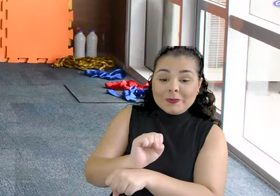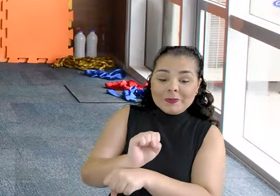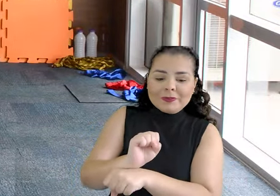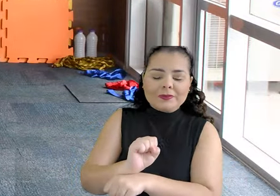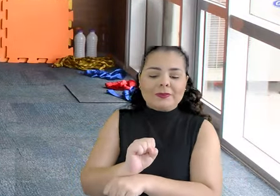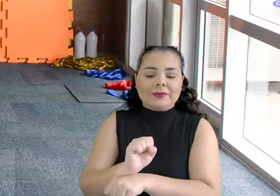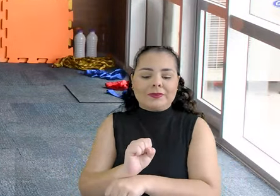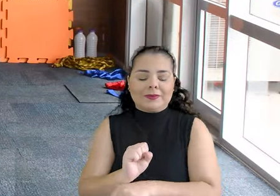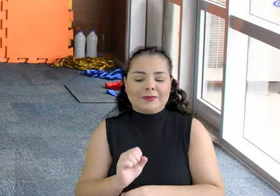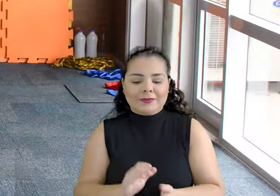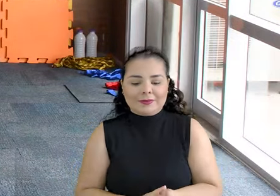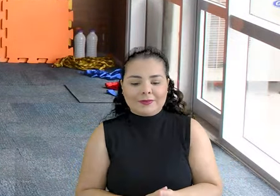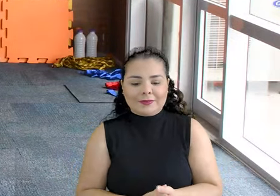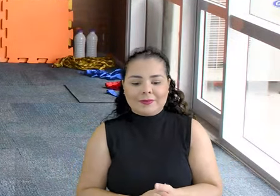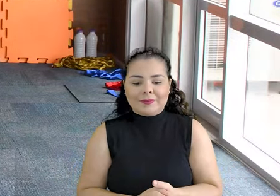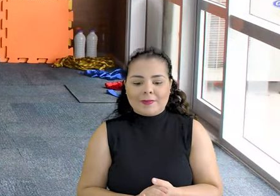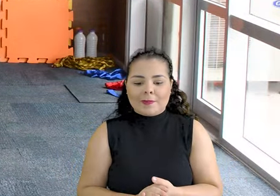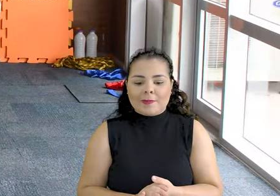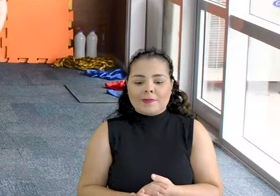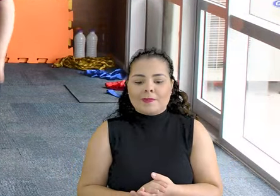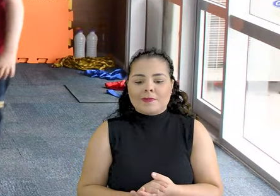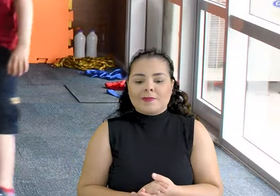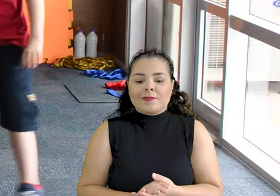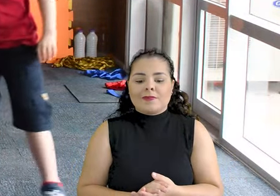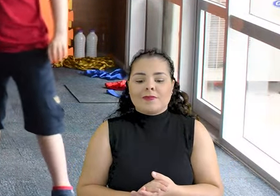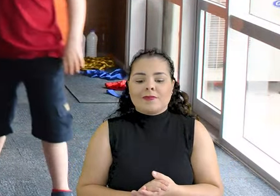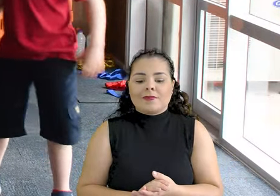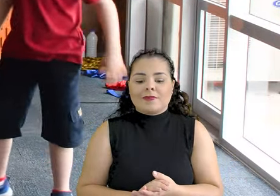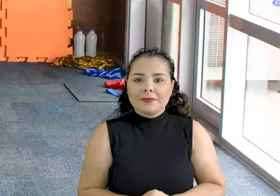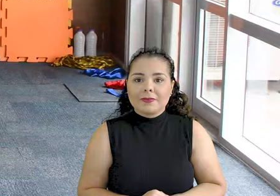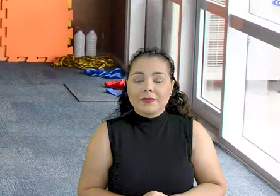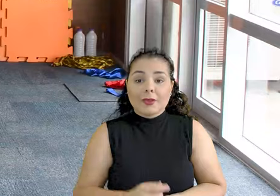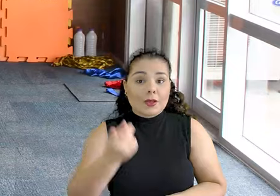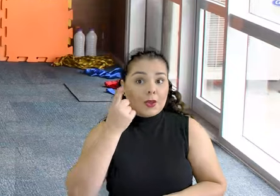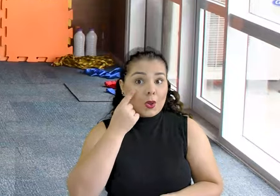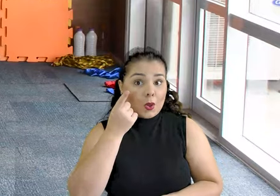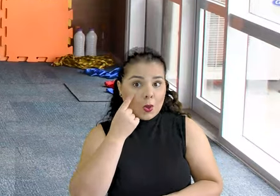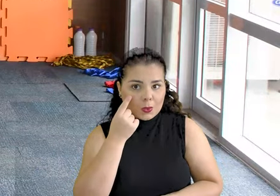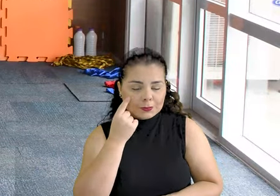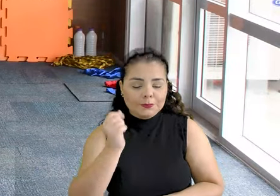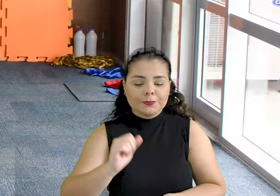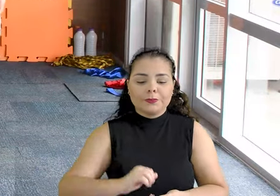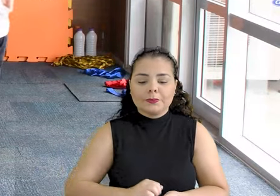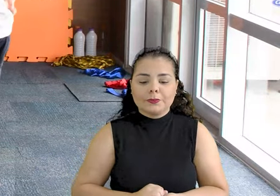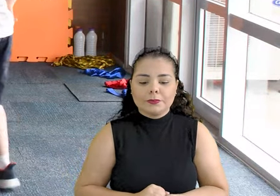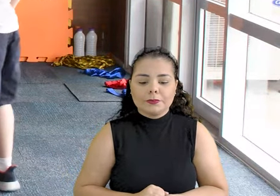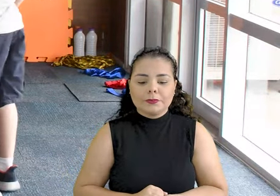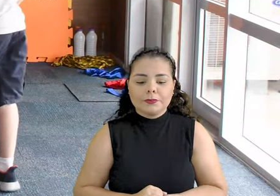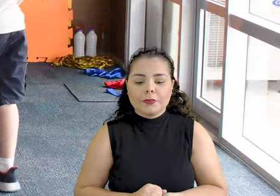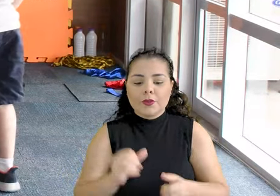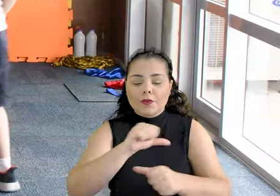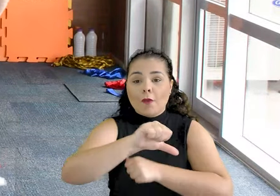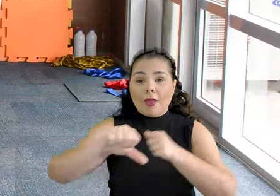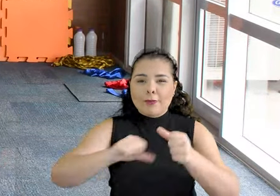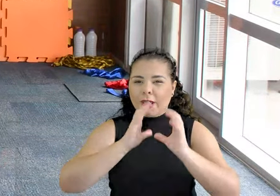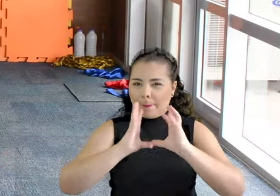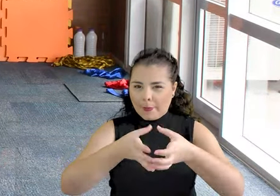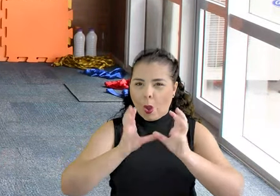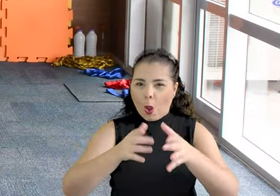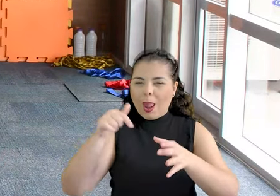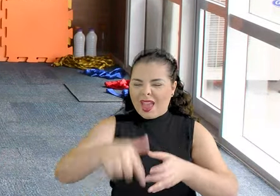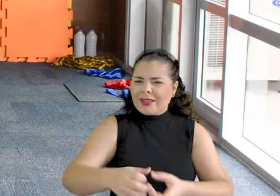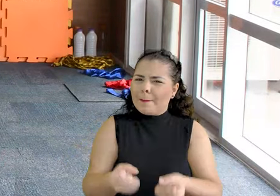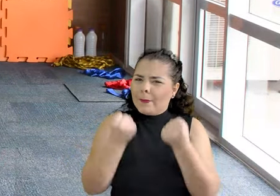cabeça. Mão na cabeça. Ih, fugiu. Aê. Atenção. Costas com costas agora.